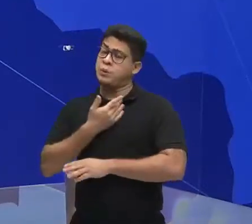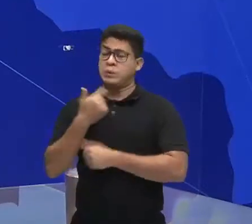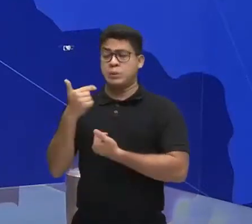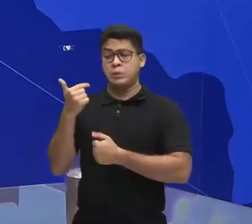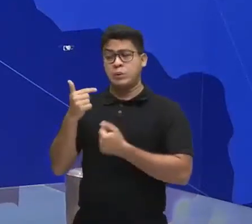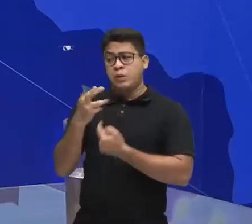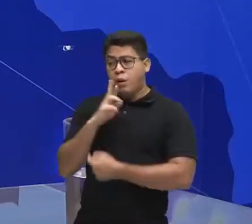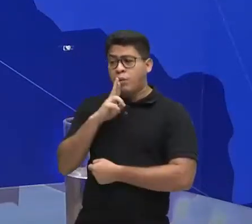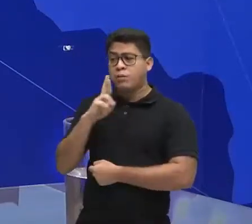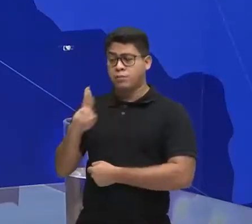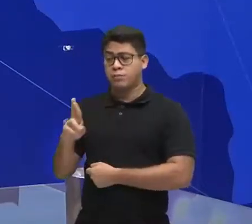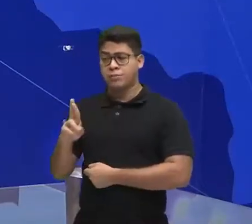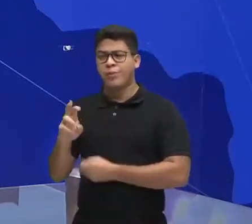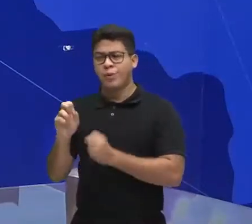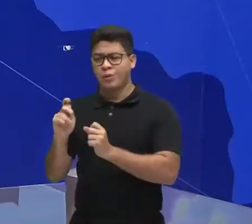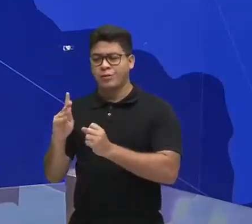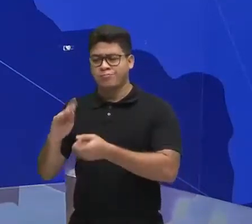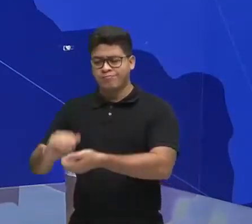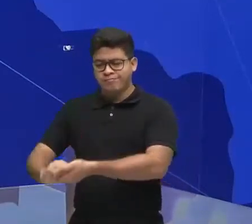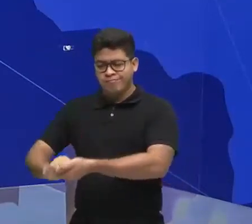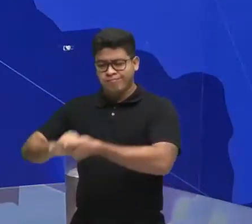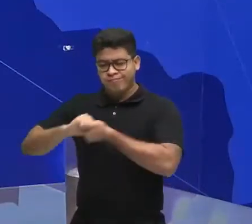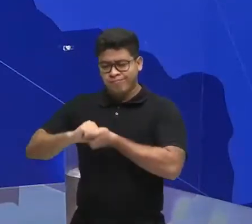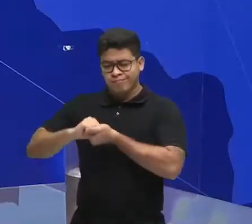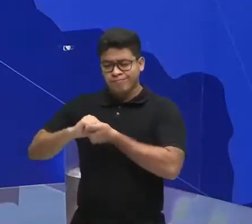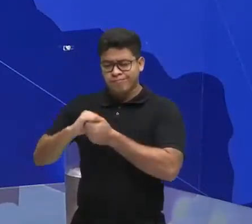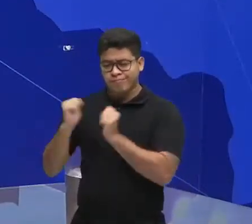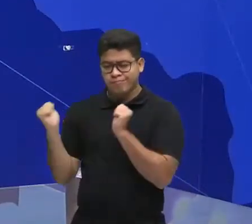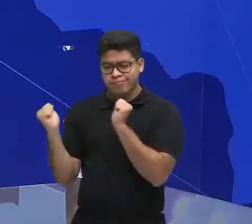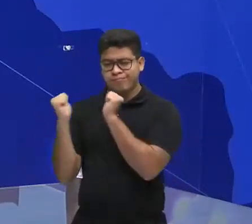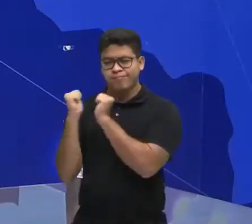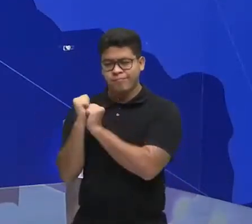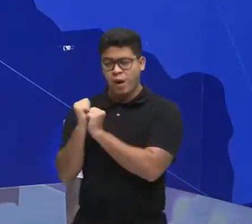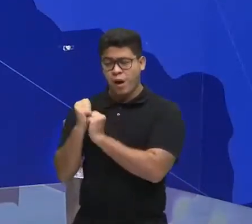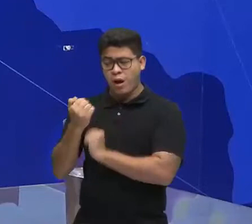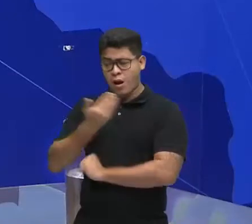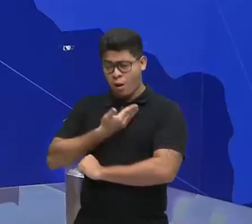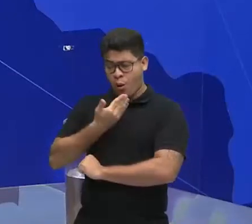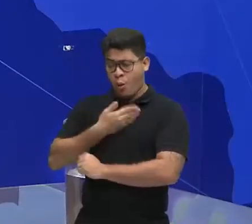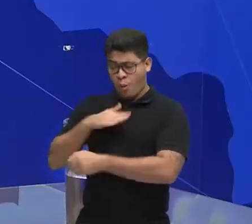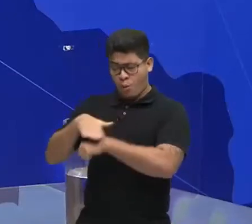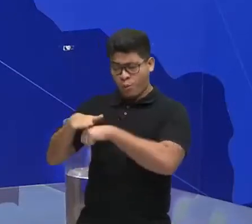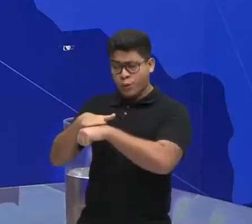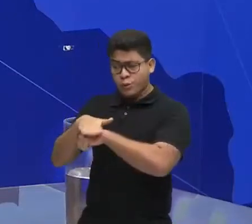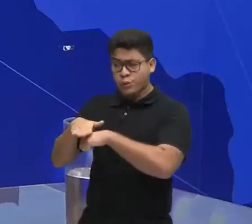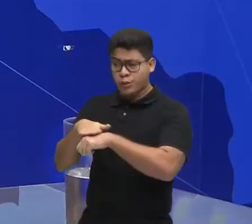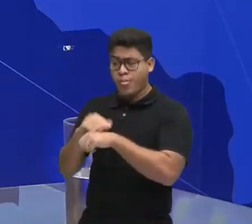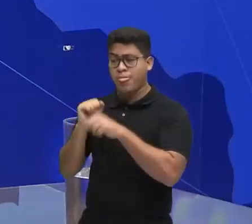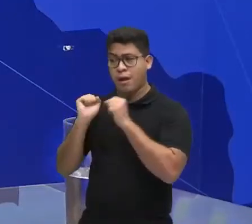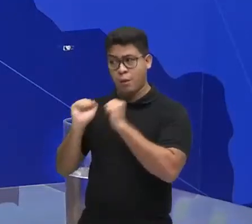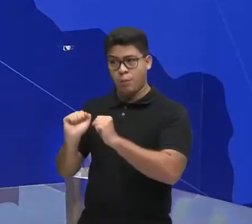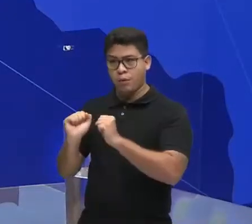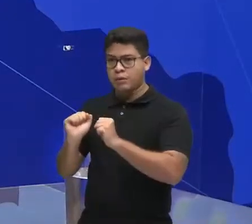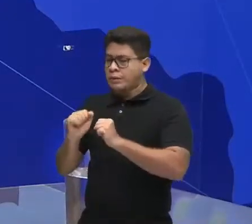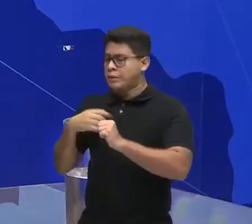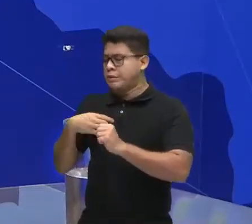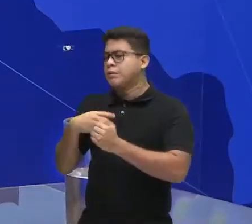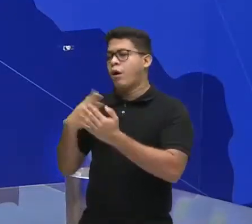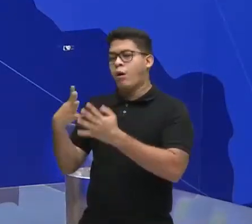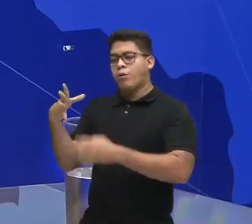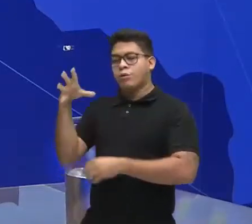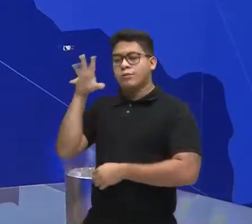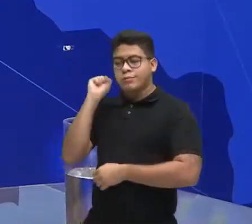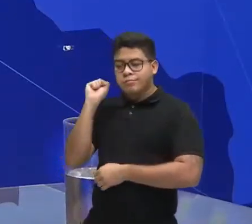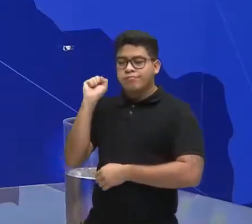mas conta comigo, segura aqui na minha mão, você tem alguém em quem se apoiar. Quer conversar? Fala comigo, eu posso não ter coisas para te dizer, mas eu vou te